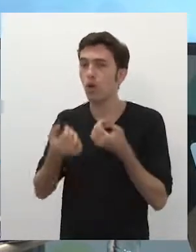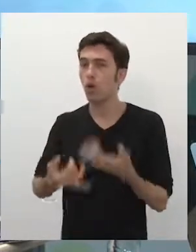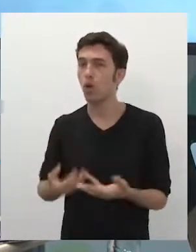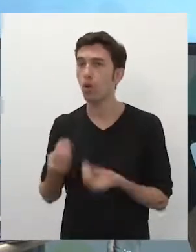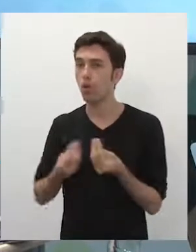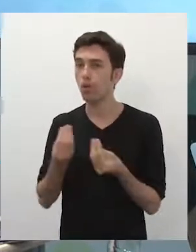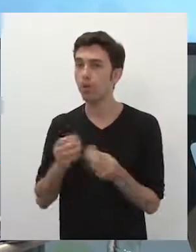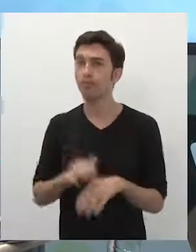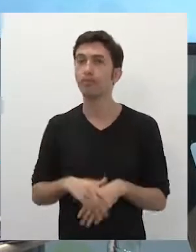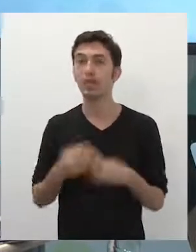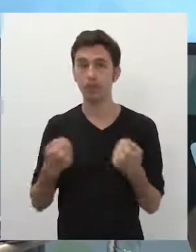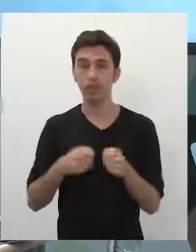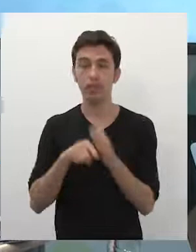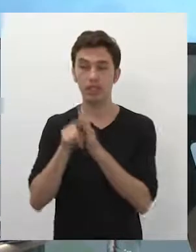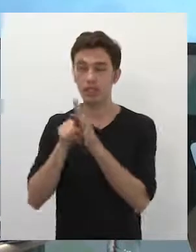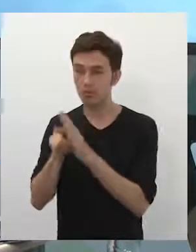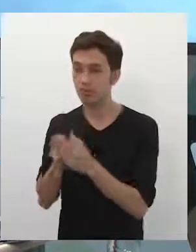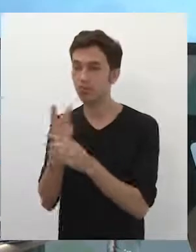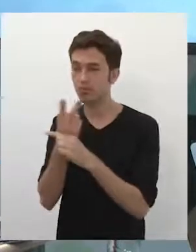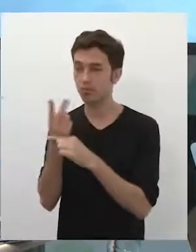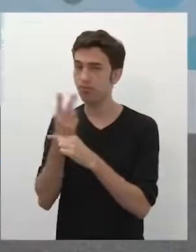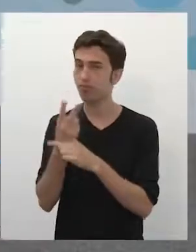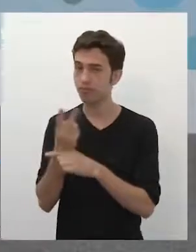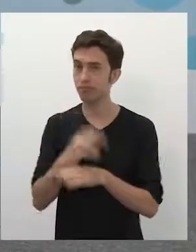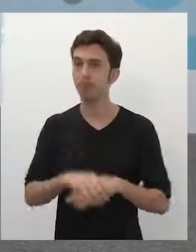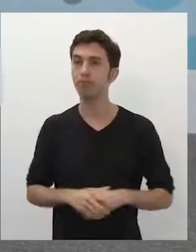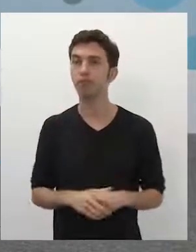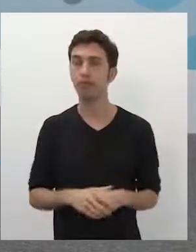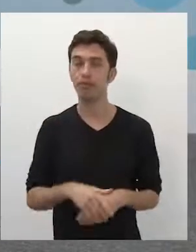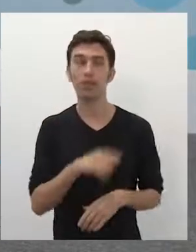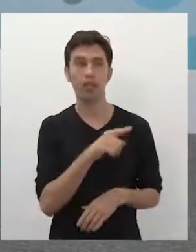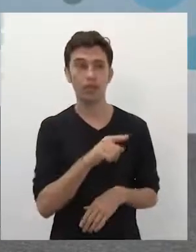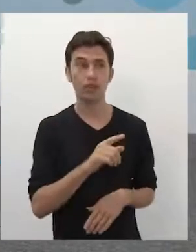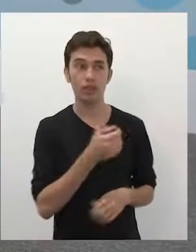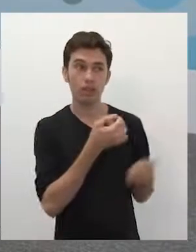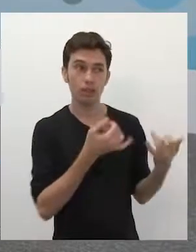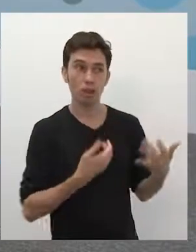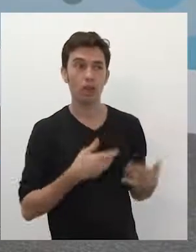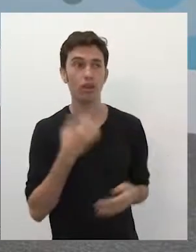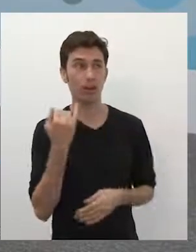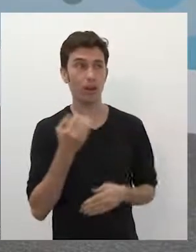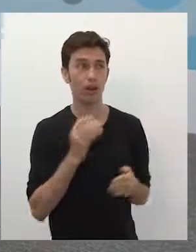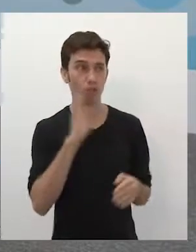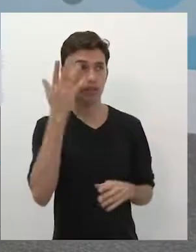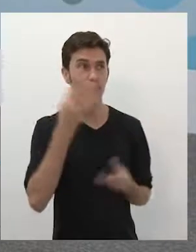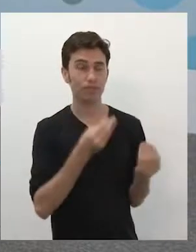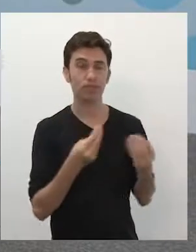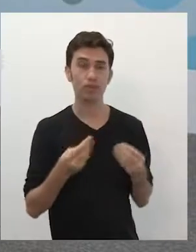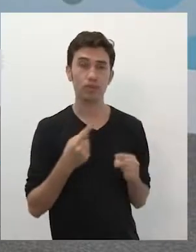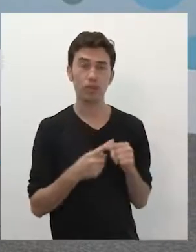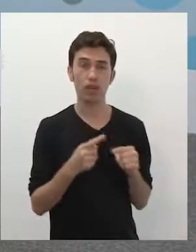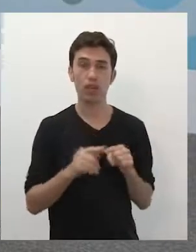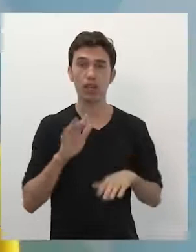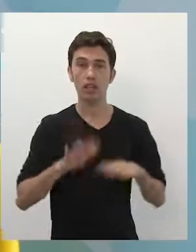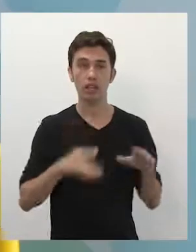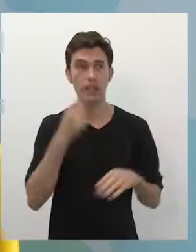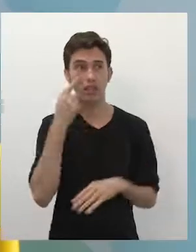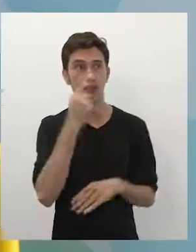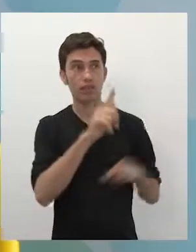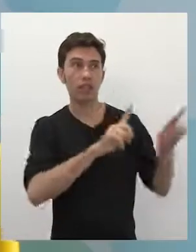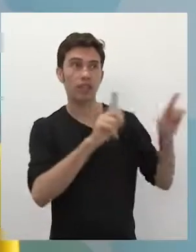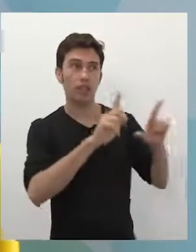informações, para a gente tomar muito cuidado. E isso que você falou acontece bastante, né? Porque dependendo do veículo de informação, a gente vê uma